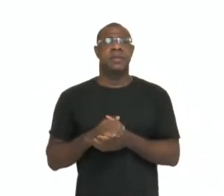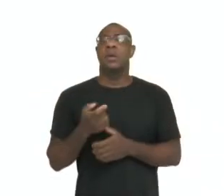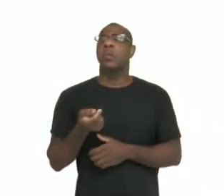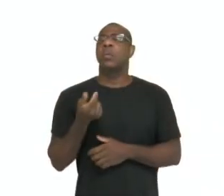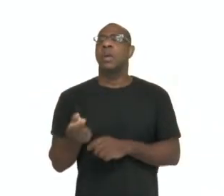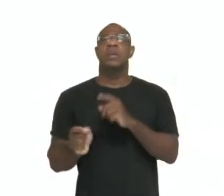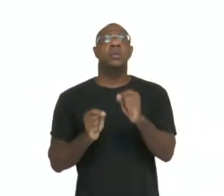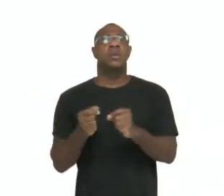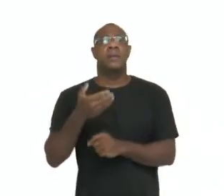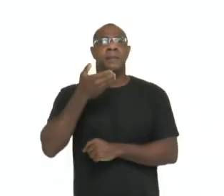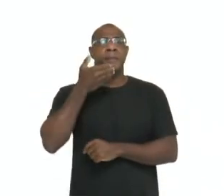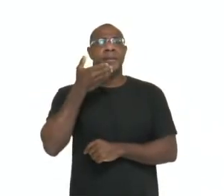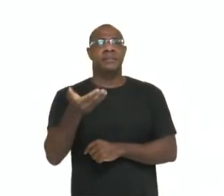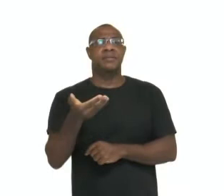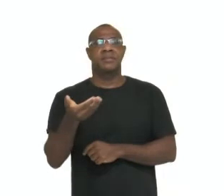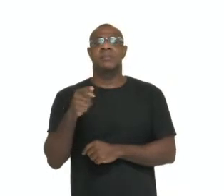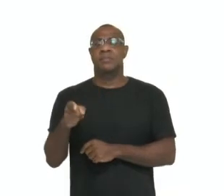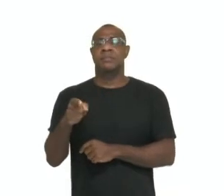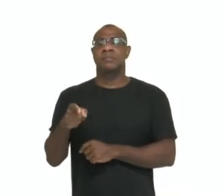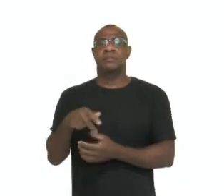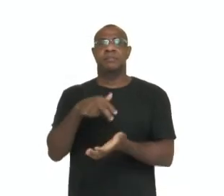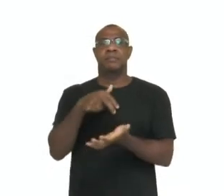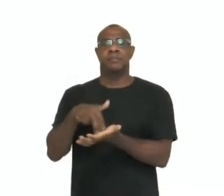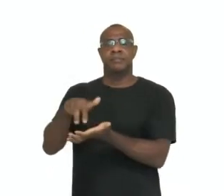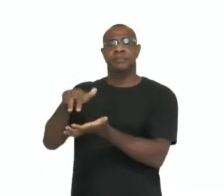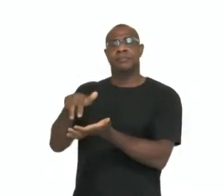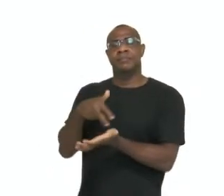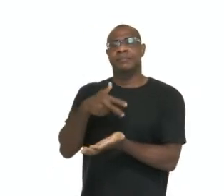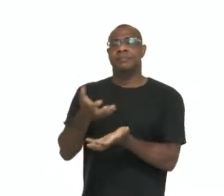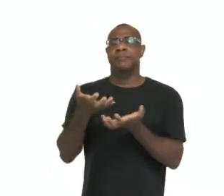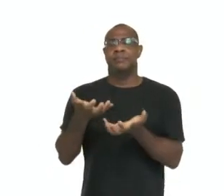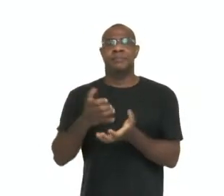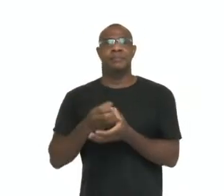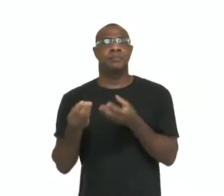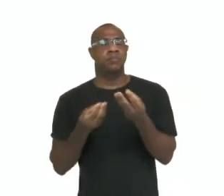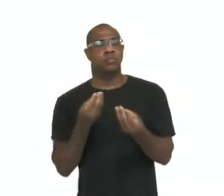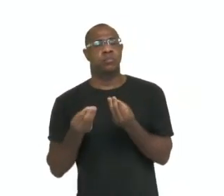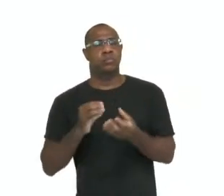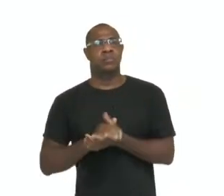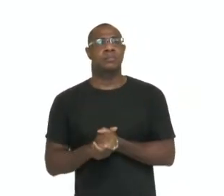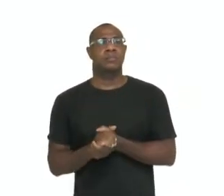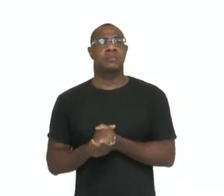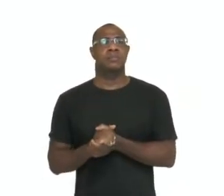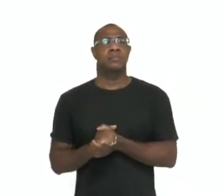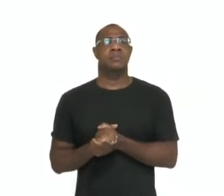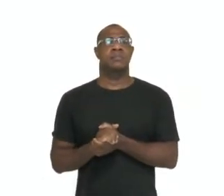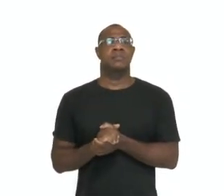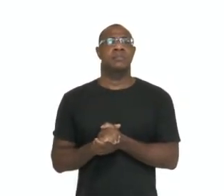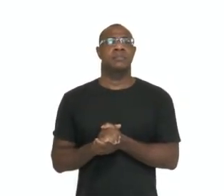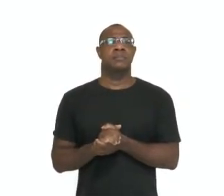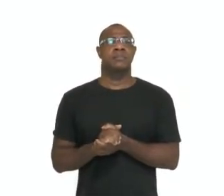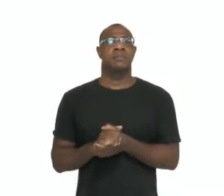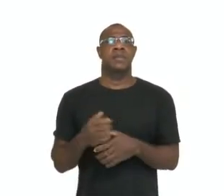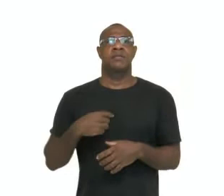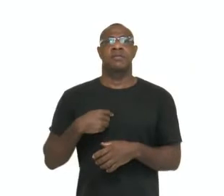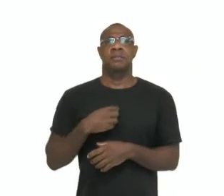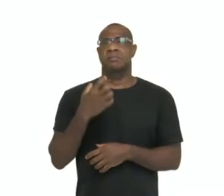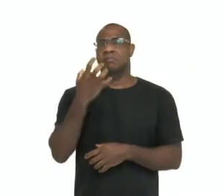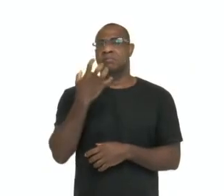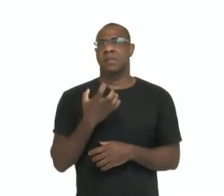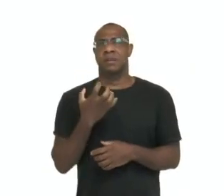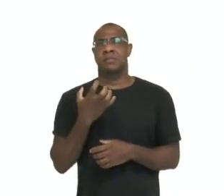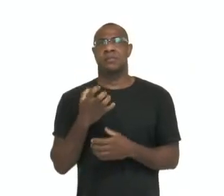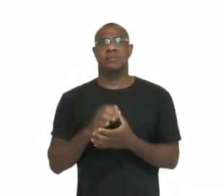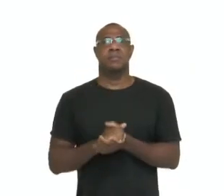de os pedir e que roçavam por eles mangas pretas, fiquei vexado, aborrecido.